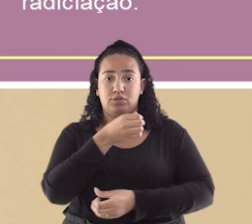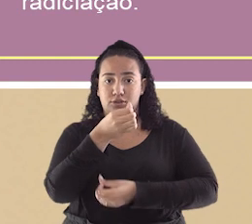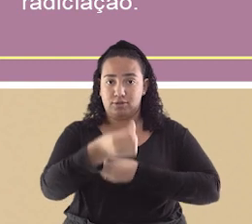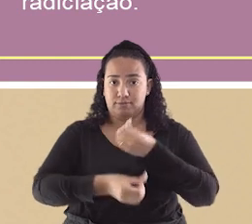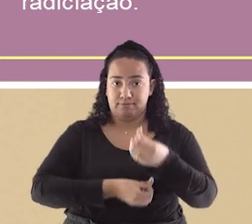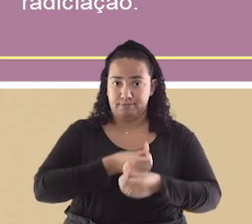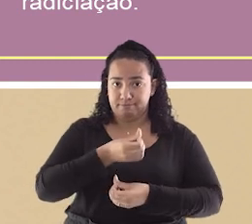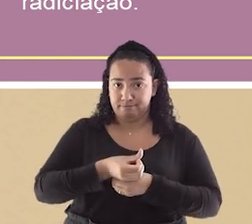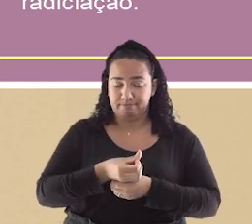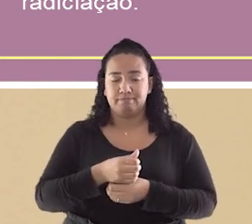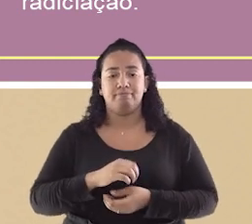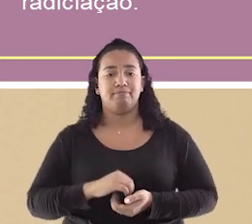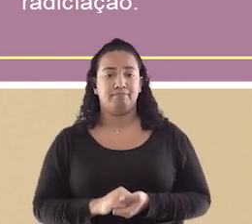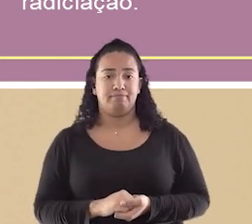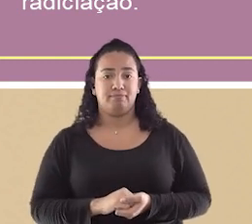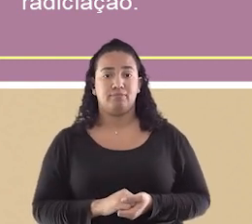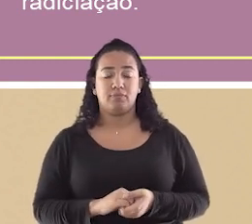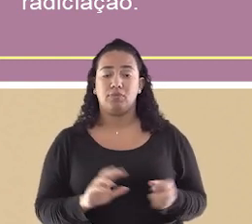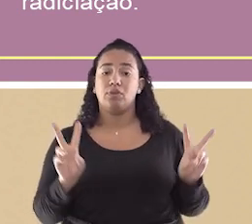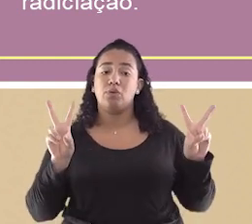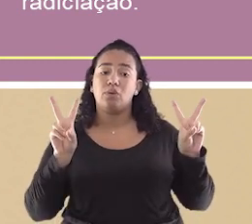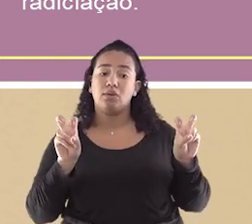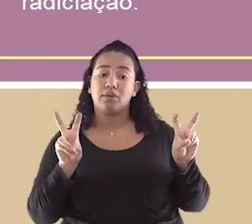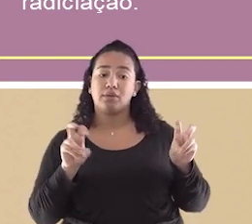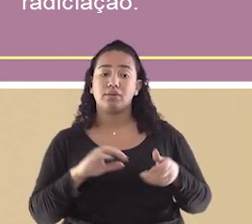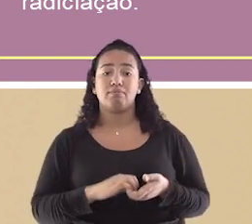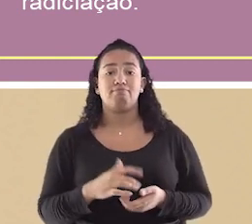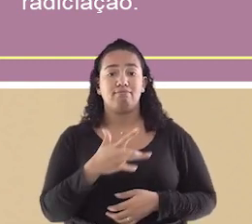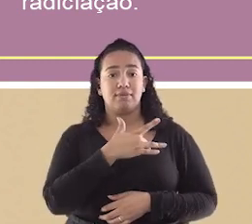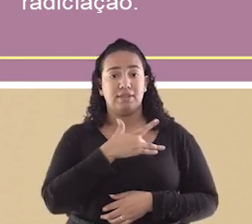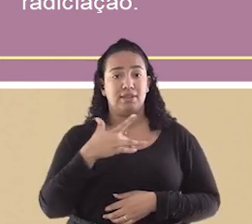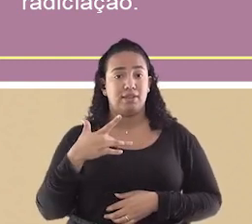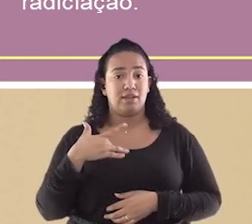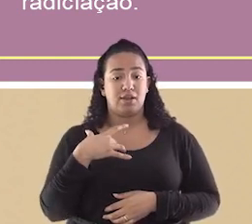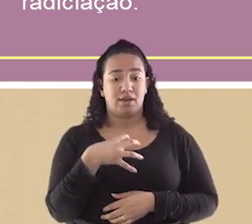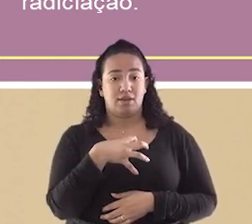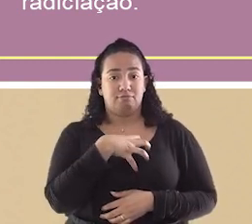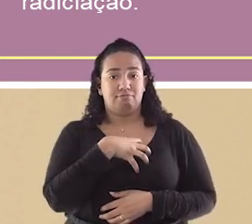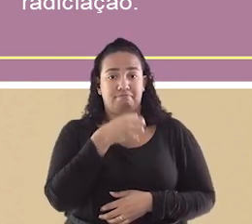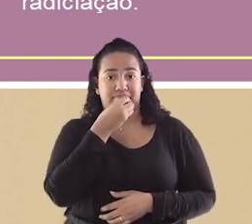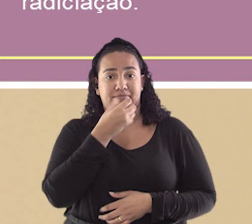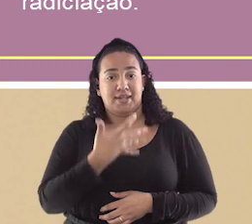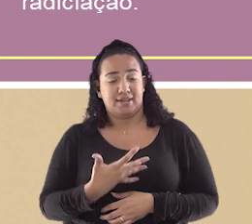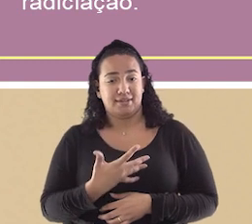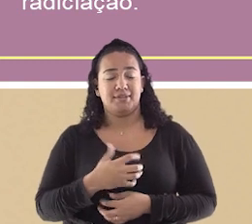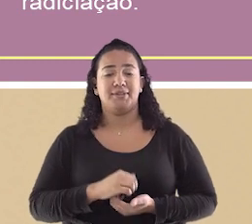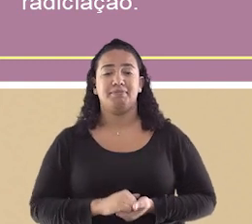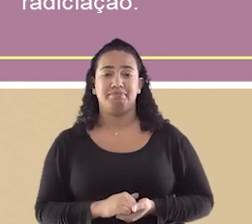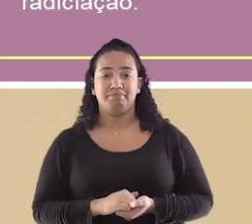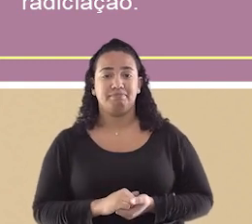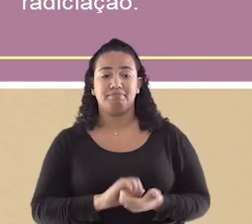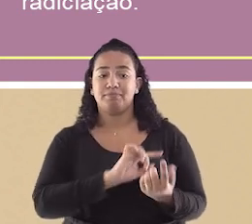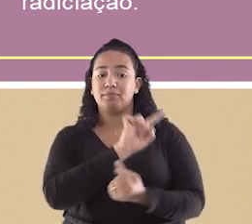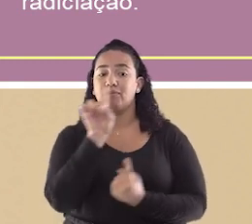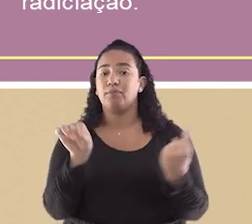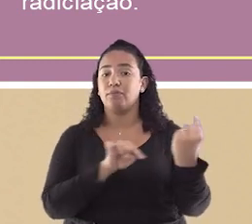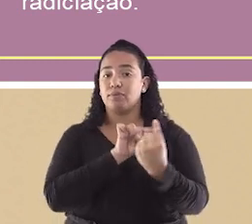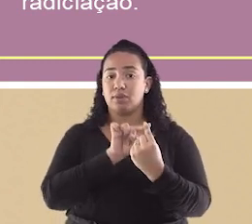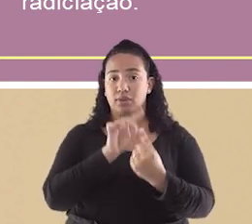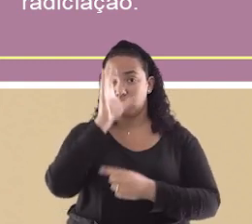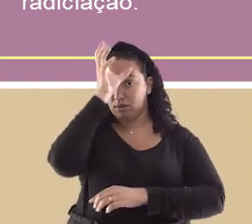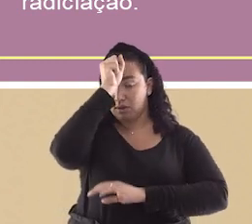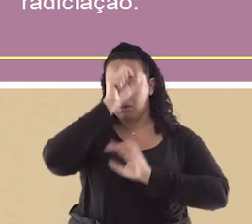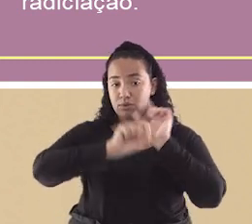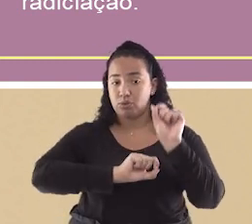da EJA. A aula trabalha com o eixo temático, saúde e bem-estar. O objetivo da aprendizagem